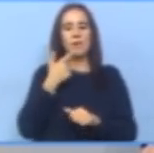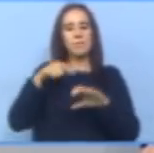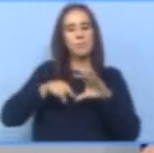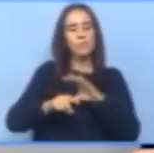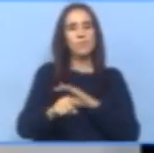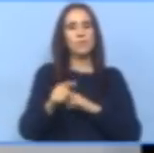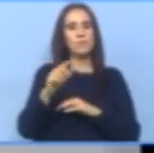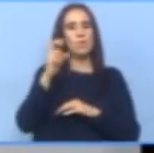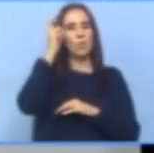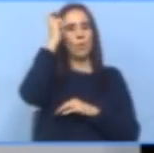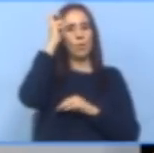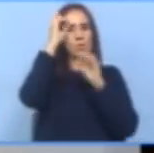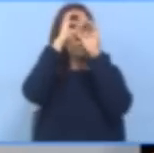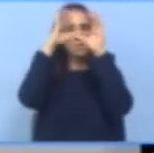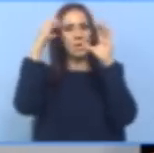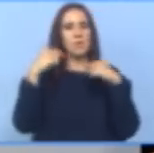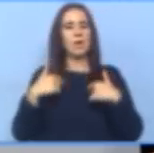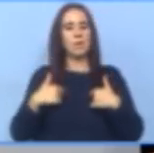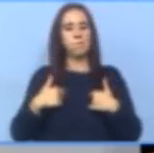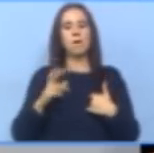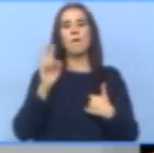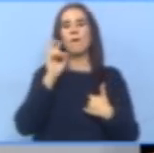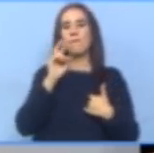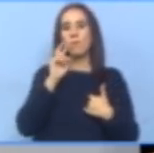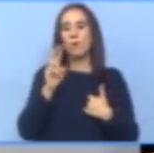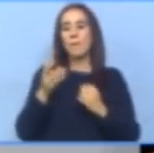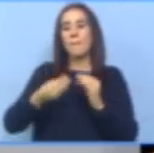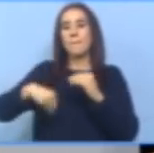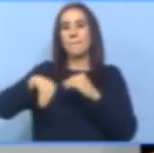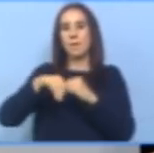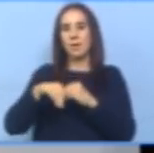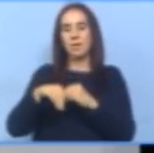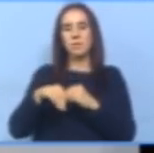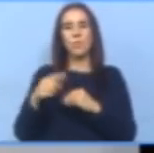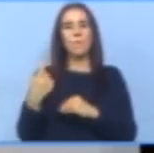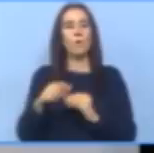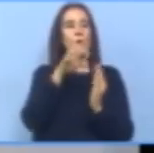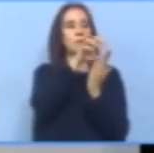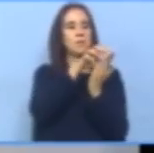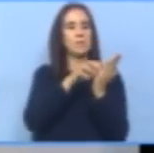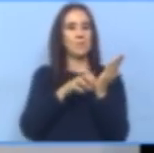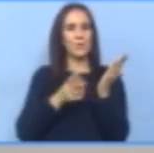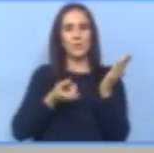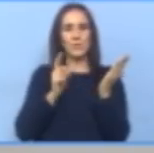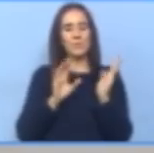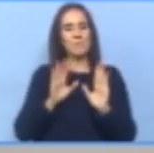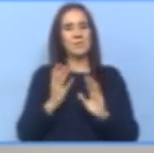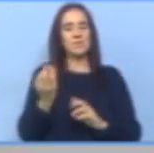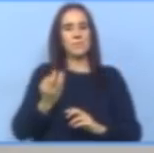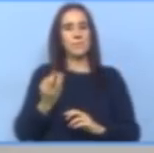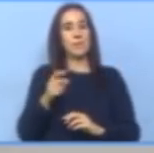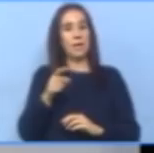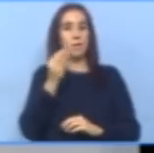próprios conceitos para perceber os valores que vão para além das representações simbólicas, mas de facto